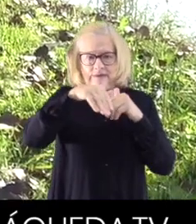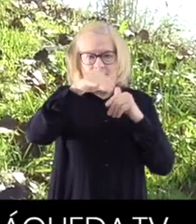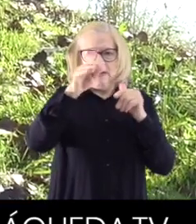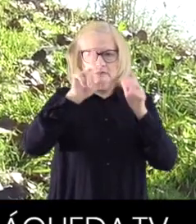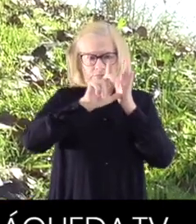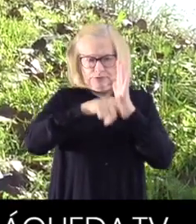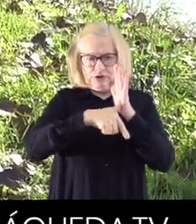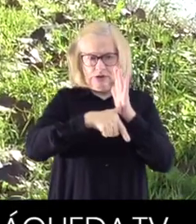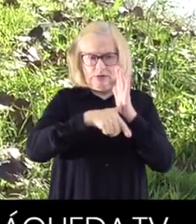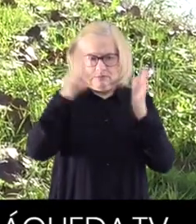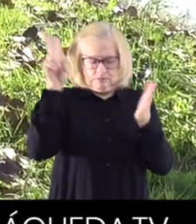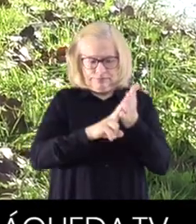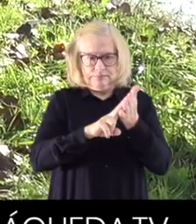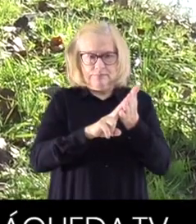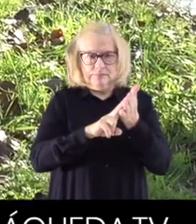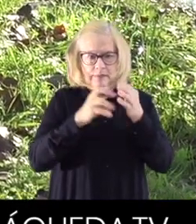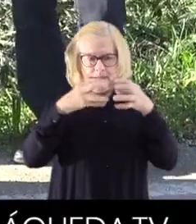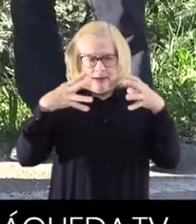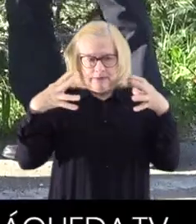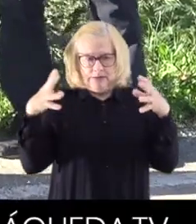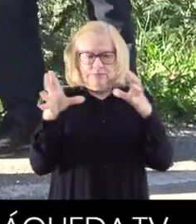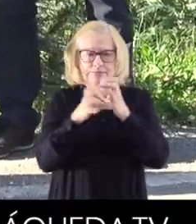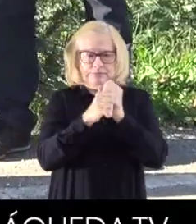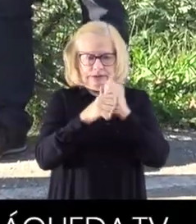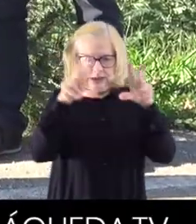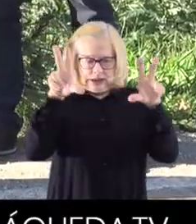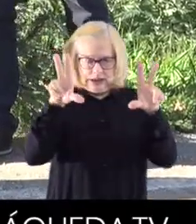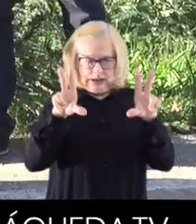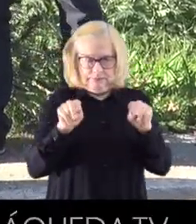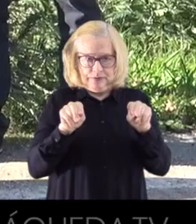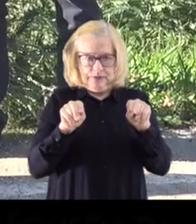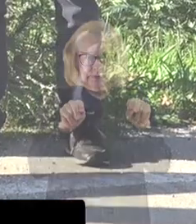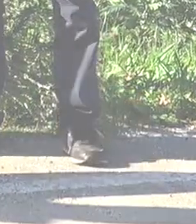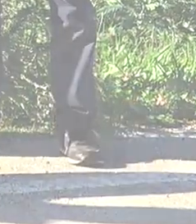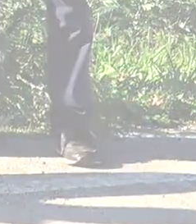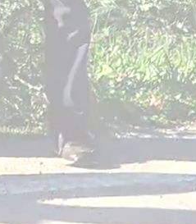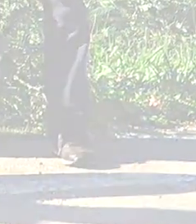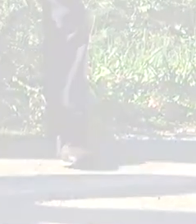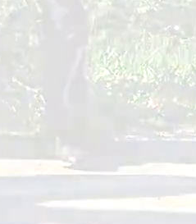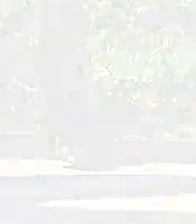que incide muito sobre esta matéria do controle das infestantes.